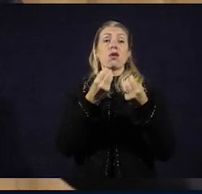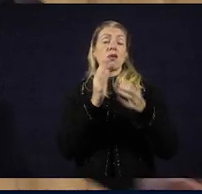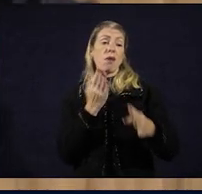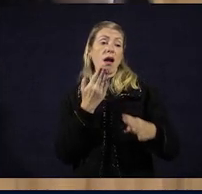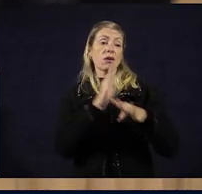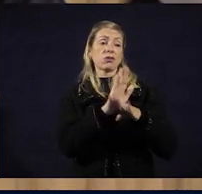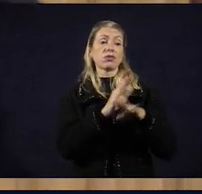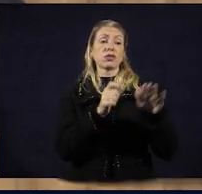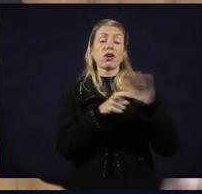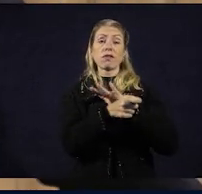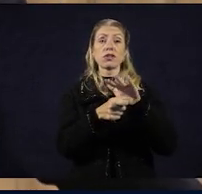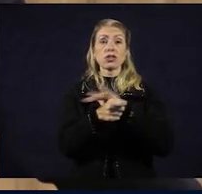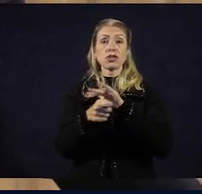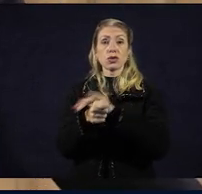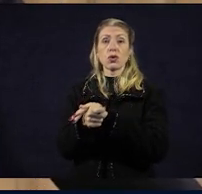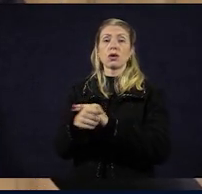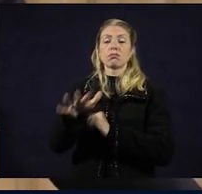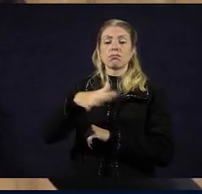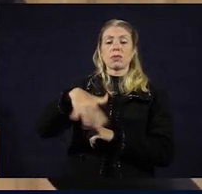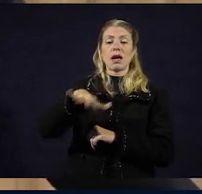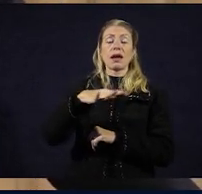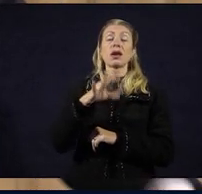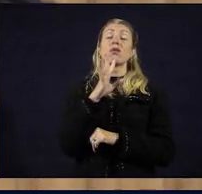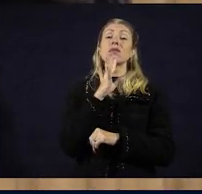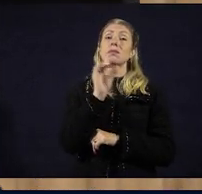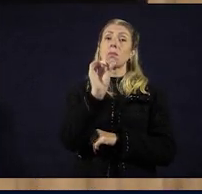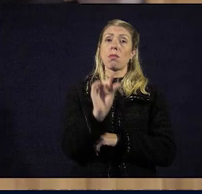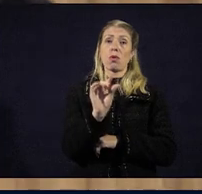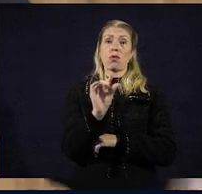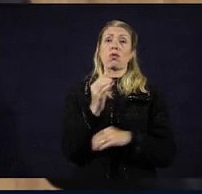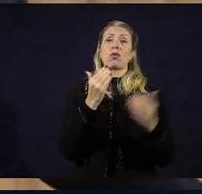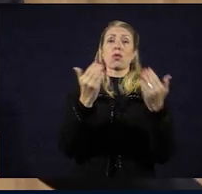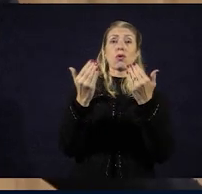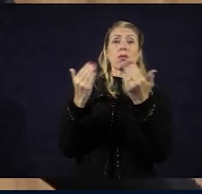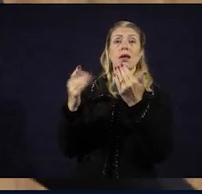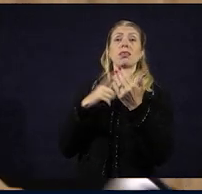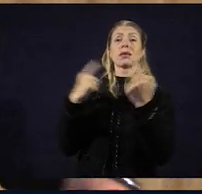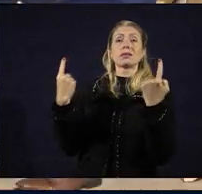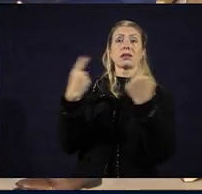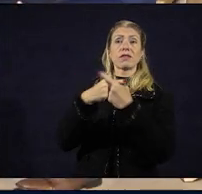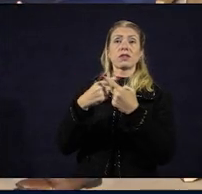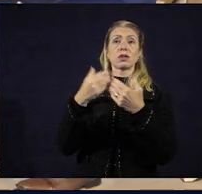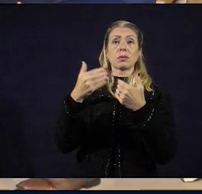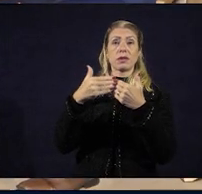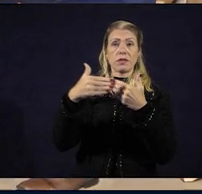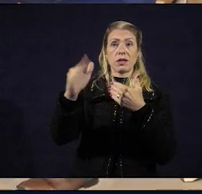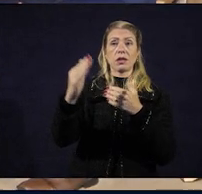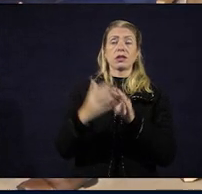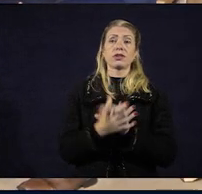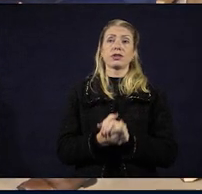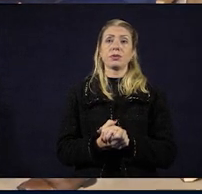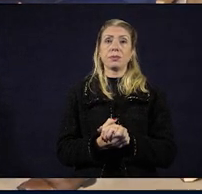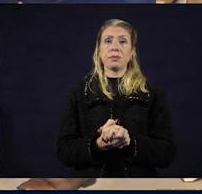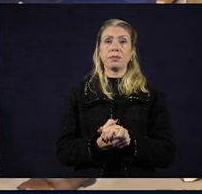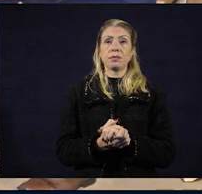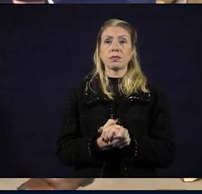investidor num setor pouco conhecido e com poucos comparáveis mas pode falar dos Desafios para frente vamos sim